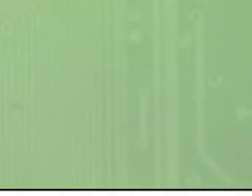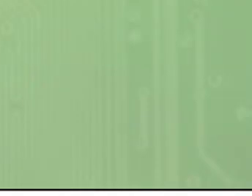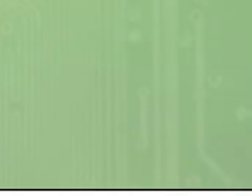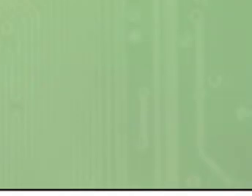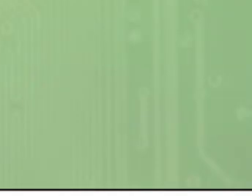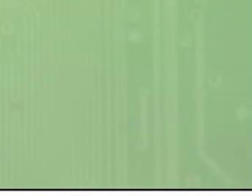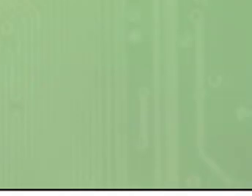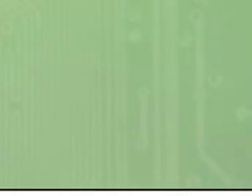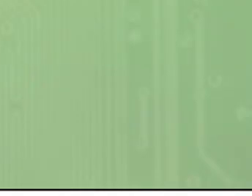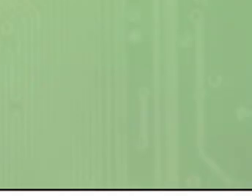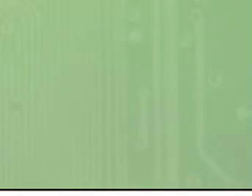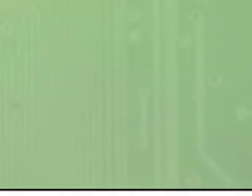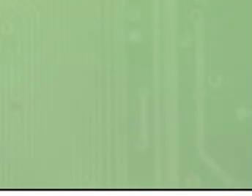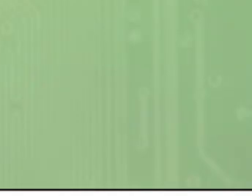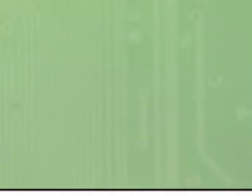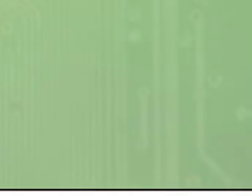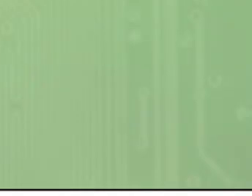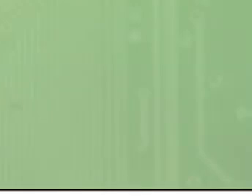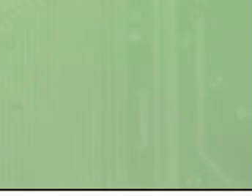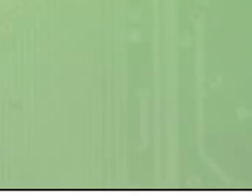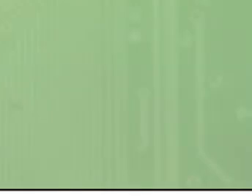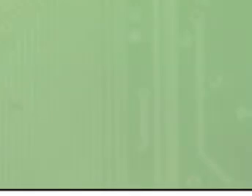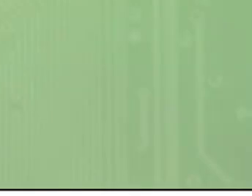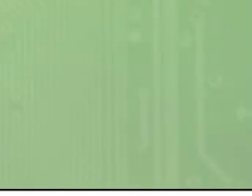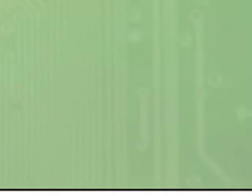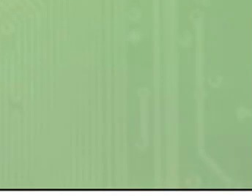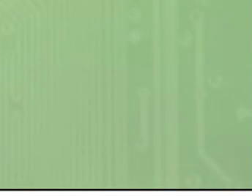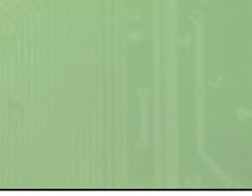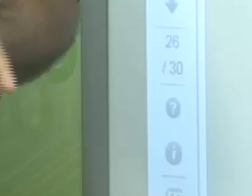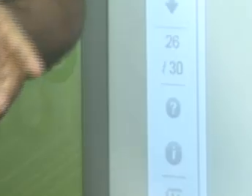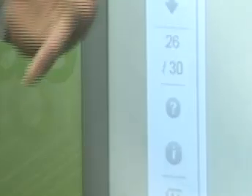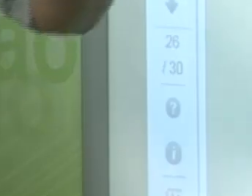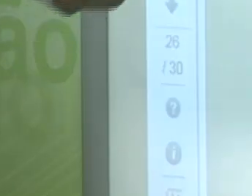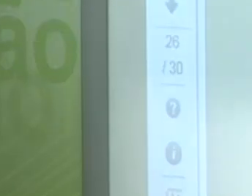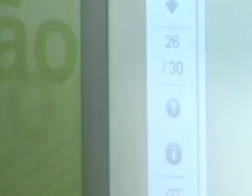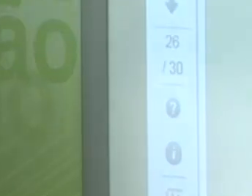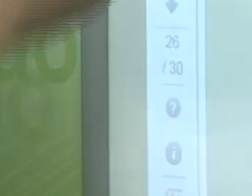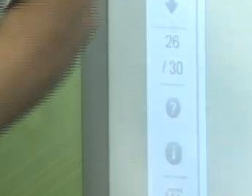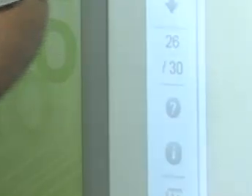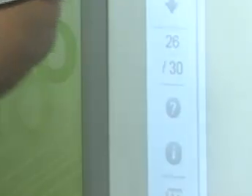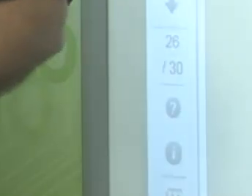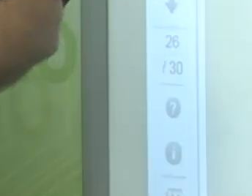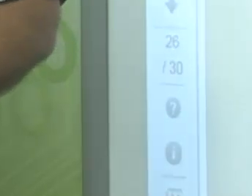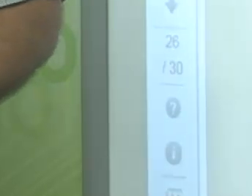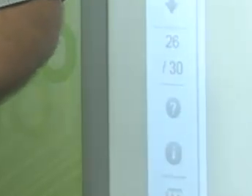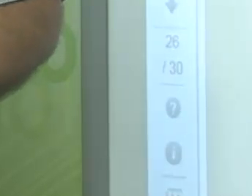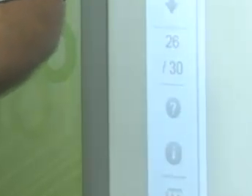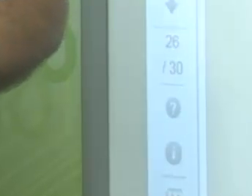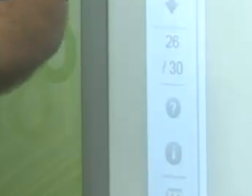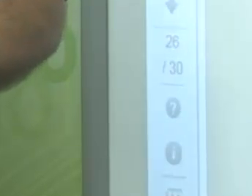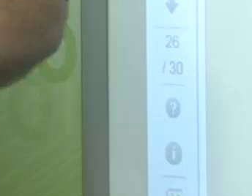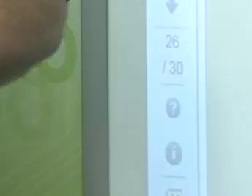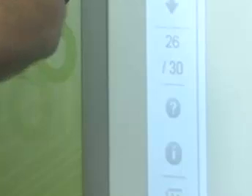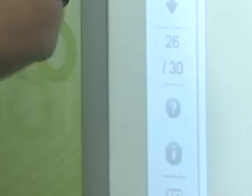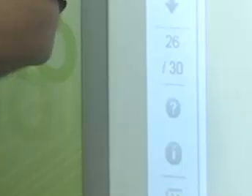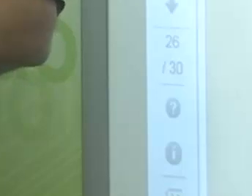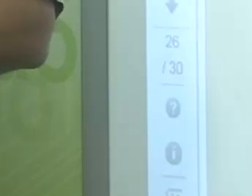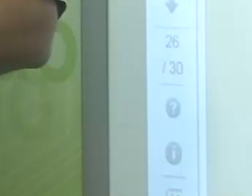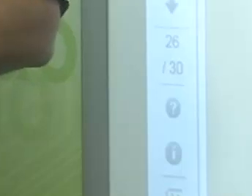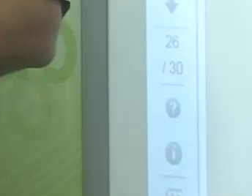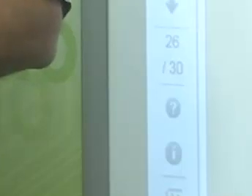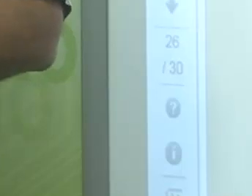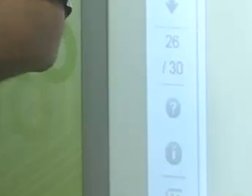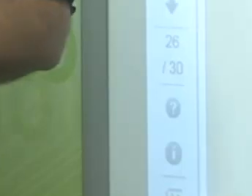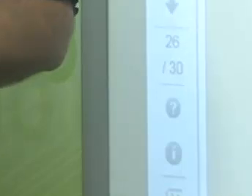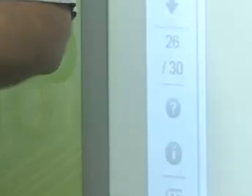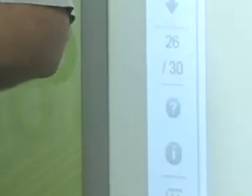métodos de atributos de classe. Bem, pessoal, por hoje é só, a gente vai passar atividades para vocês, espero que vocês